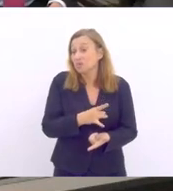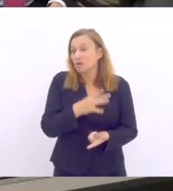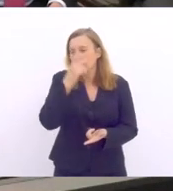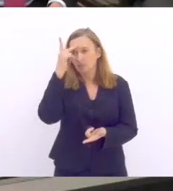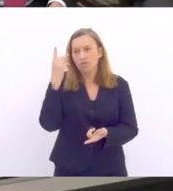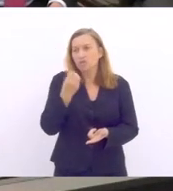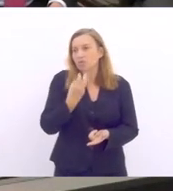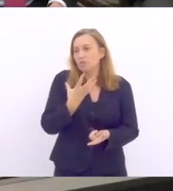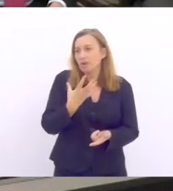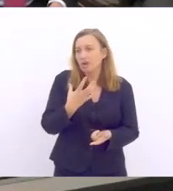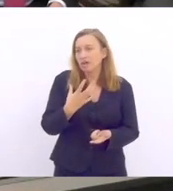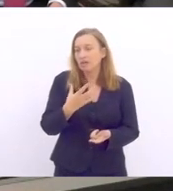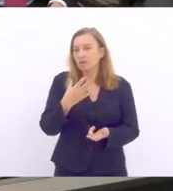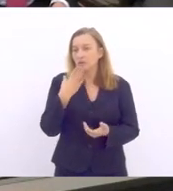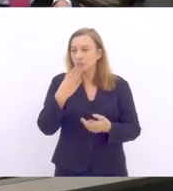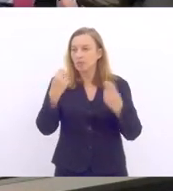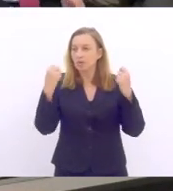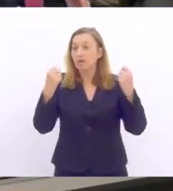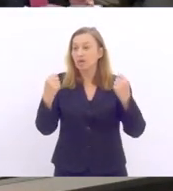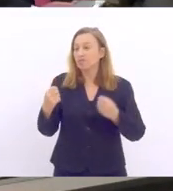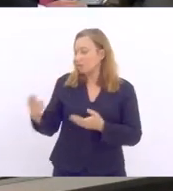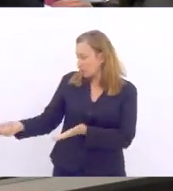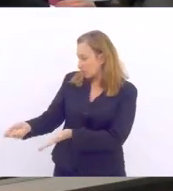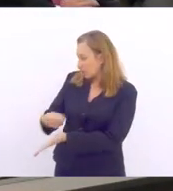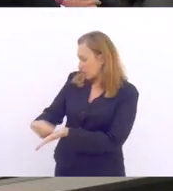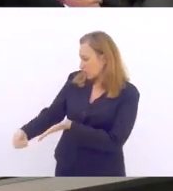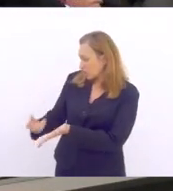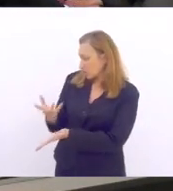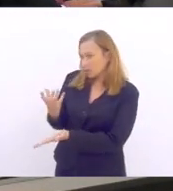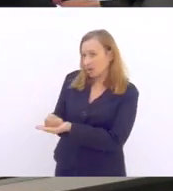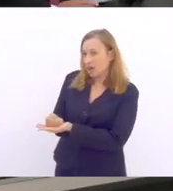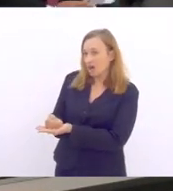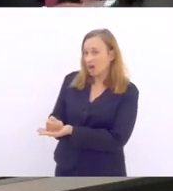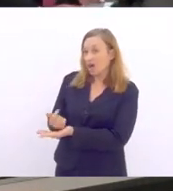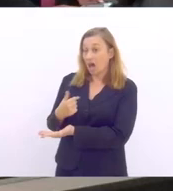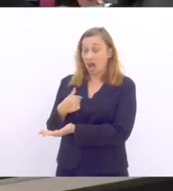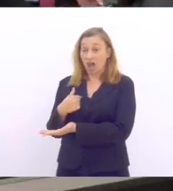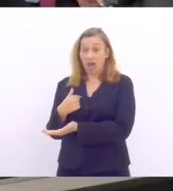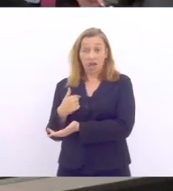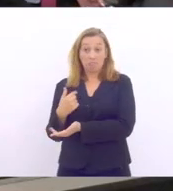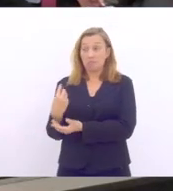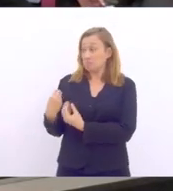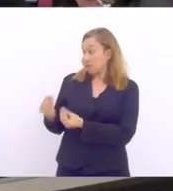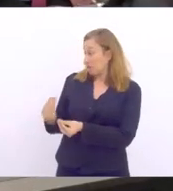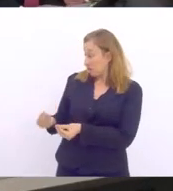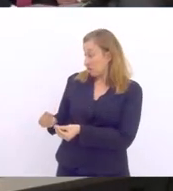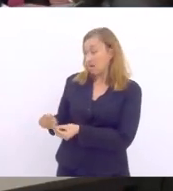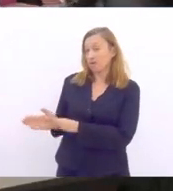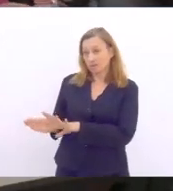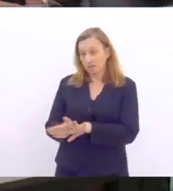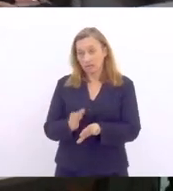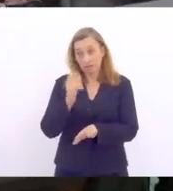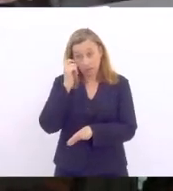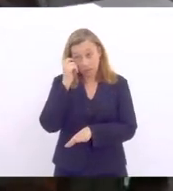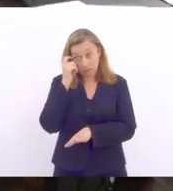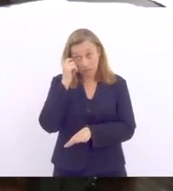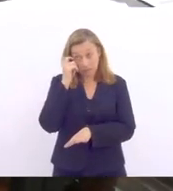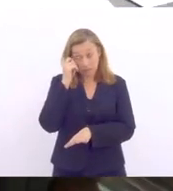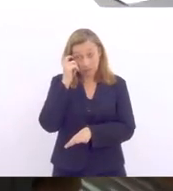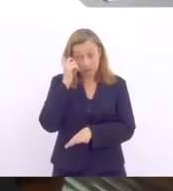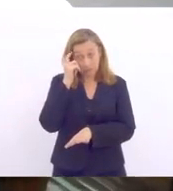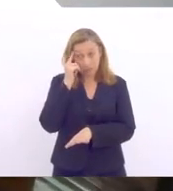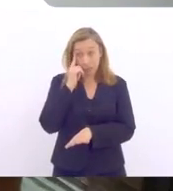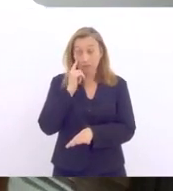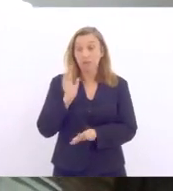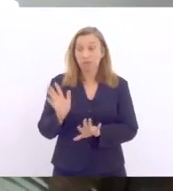bem da torcida, você chega para a pessoa, vamos cadastrar aqui. A pessoa, pô, meu cadastro vai para o BEP para quê? Vamos lá. Um pai, uma família... É isso que eu estou falando.